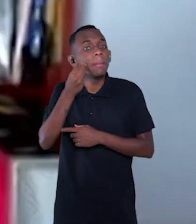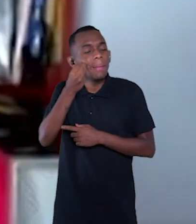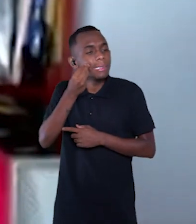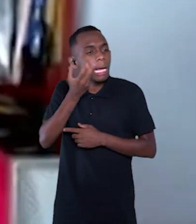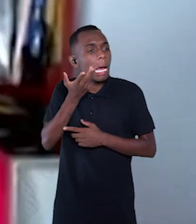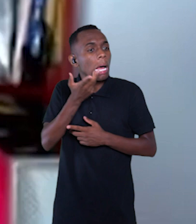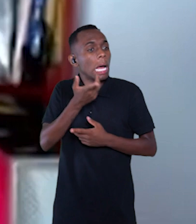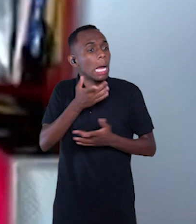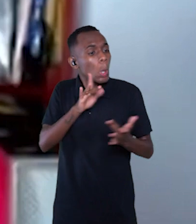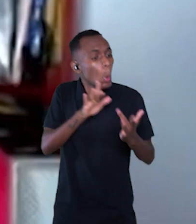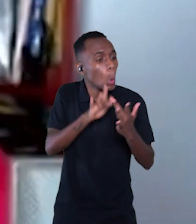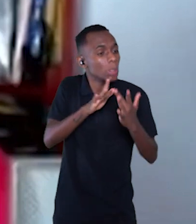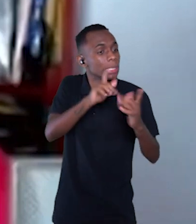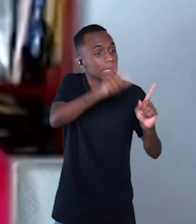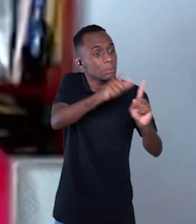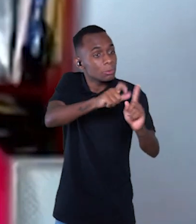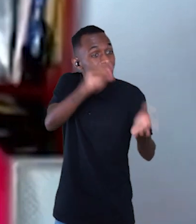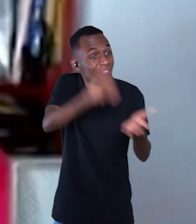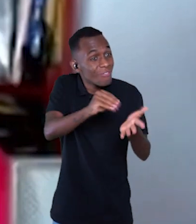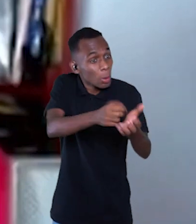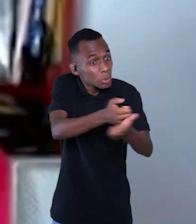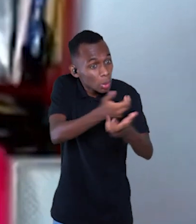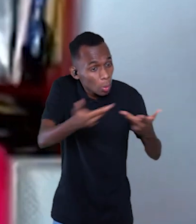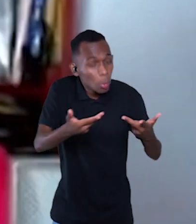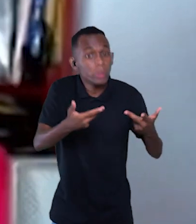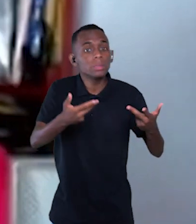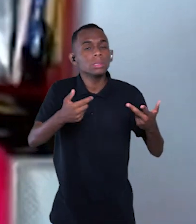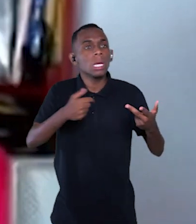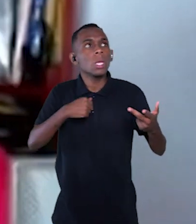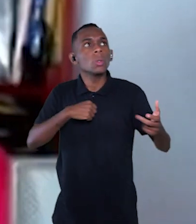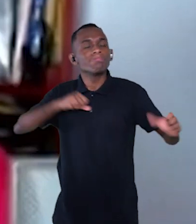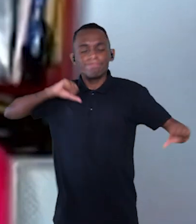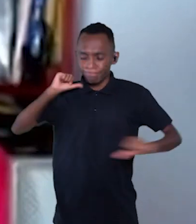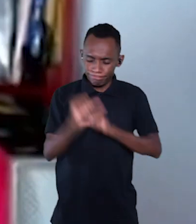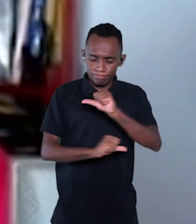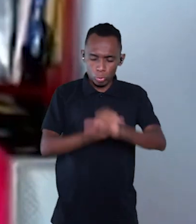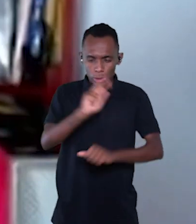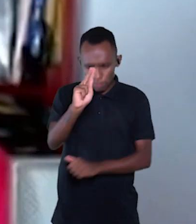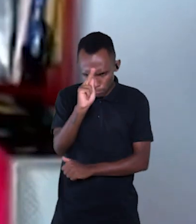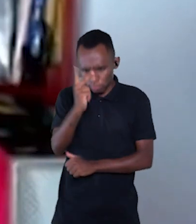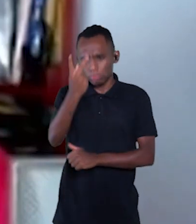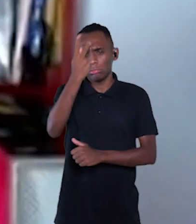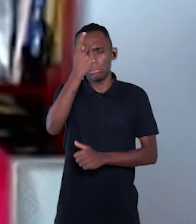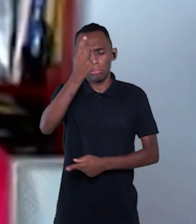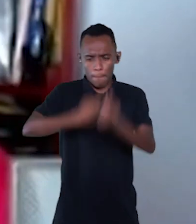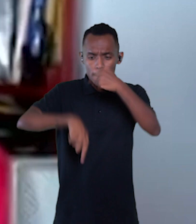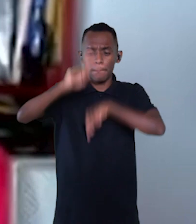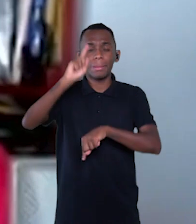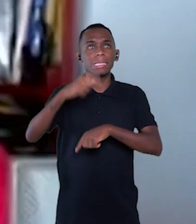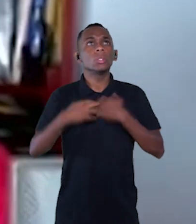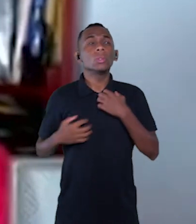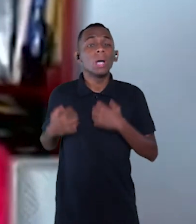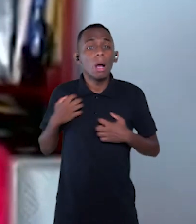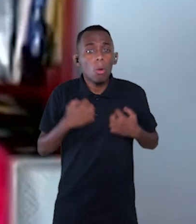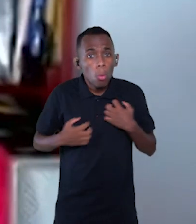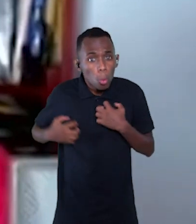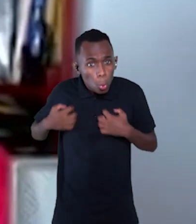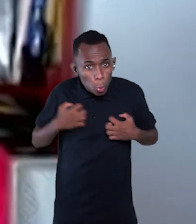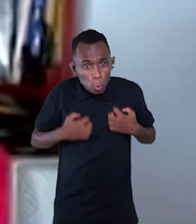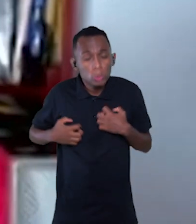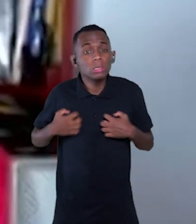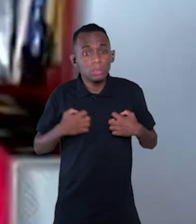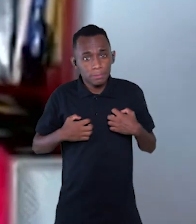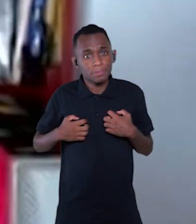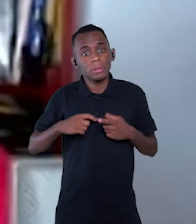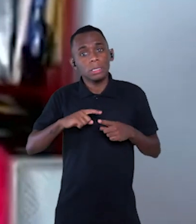da vivência e da convivência com os meus pacientes foi algo que me transformou muito, que me gerou muita angústia, e